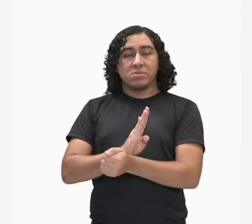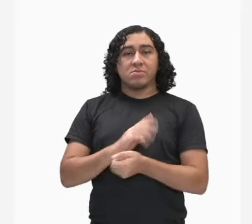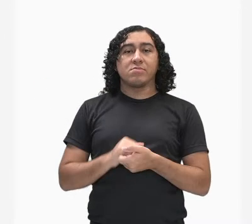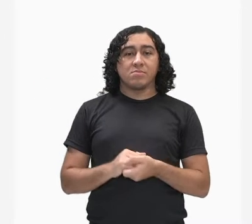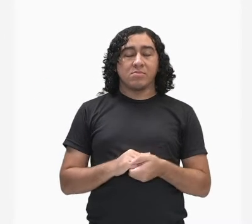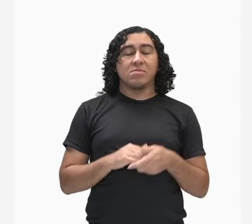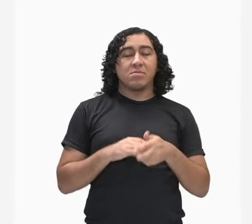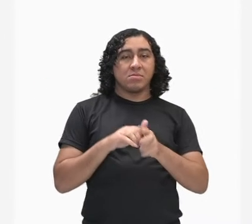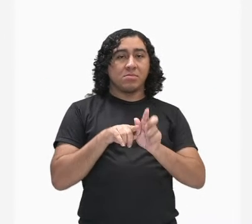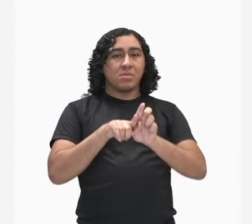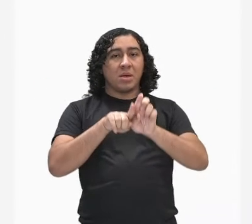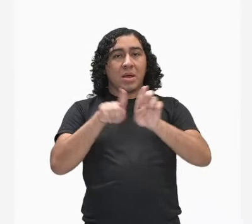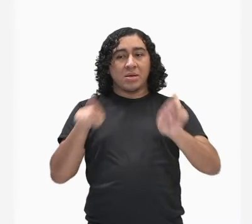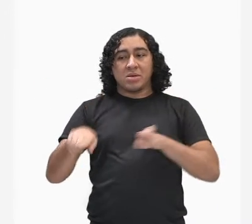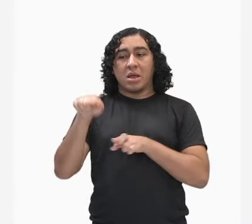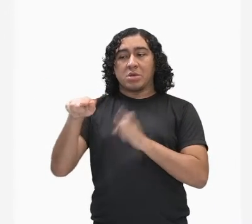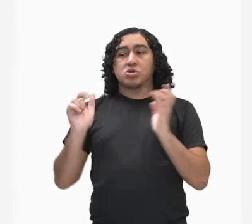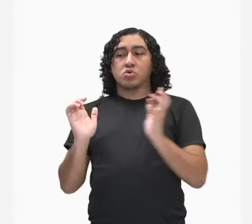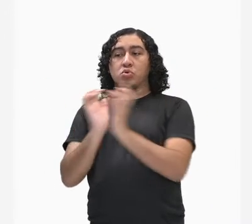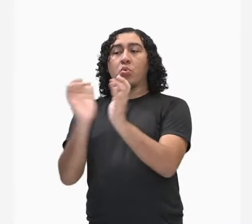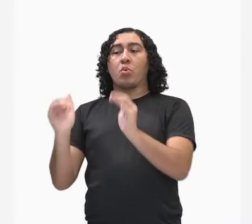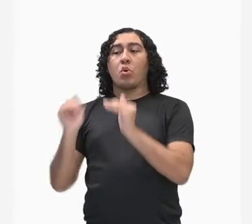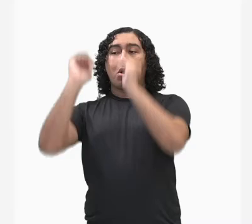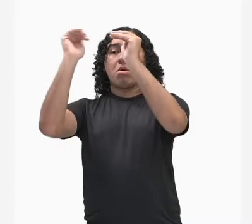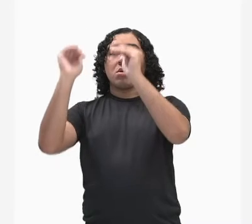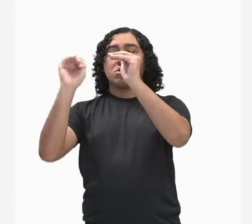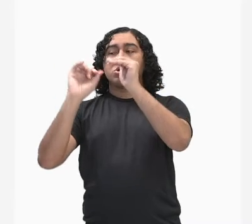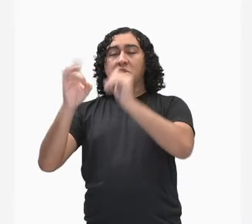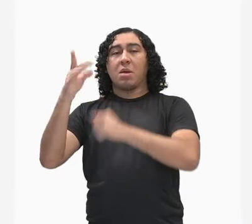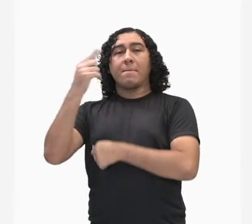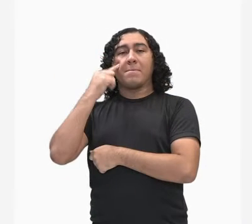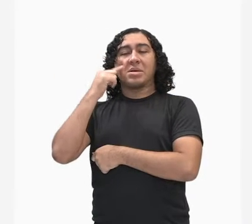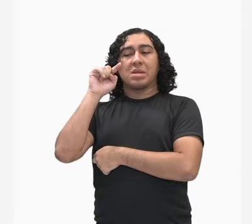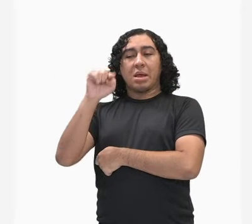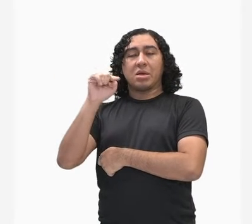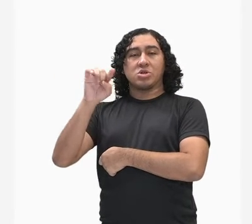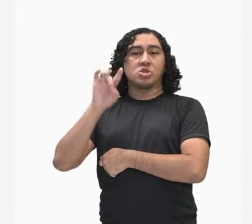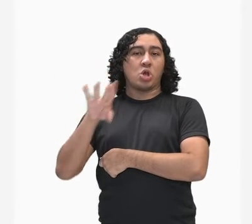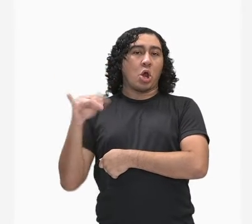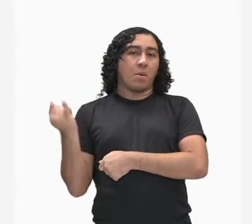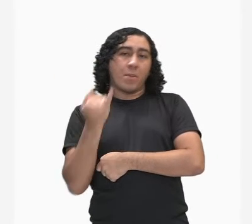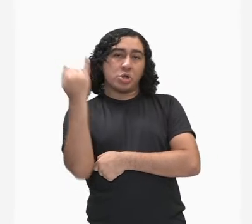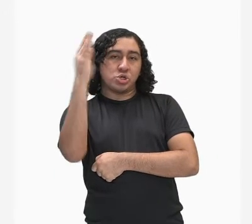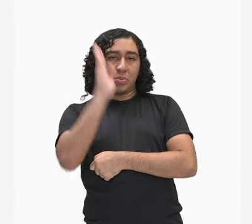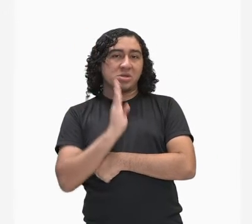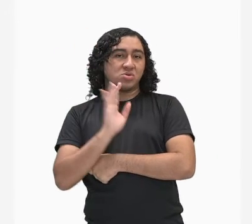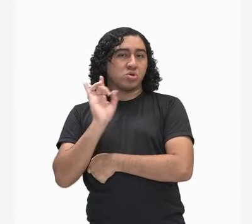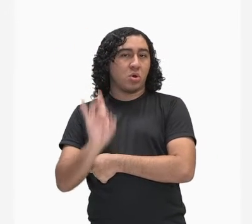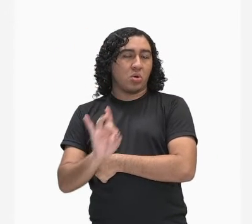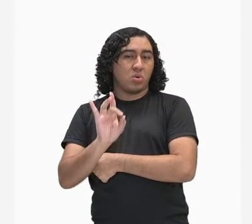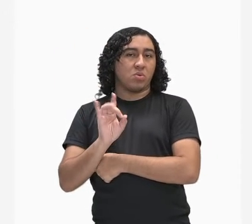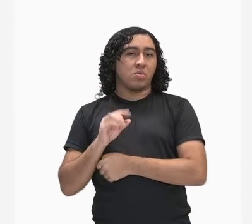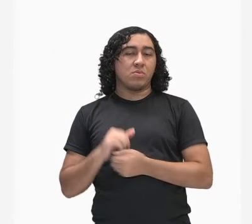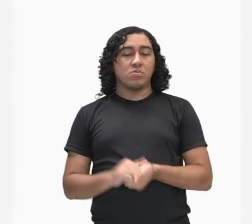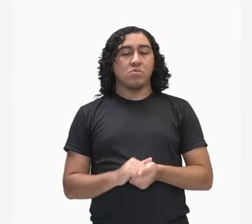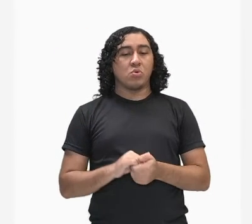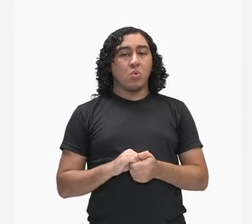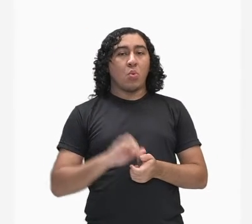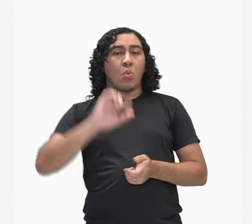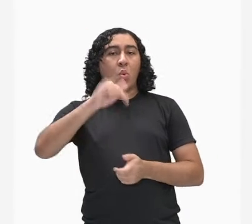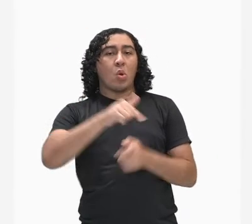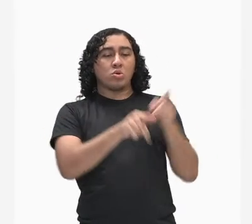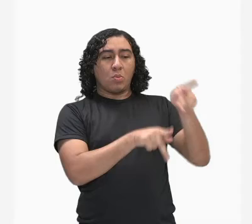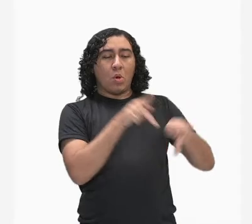gente, ela achava que só eles eram Brasil, né? Só eles eram brasileiros. Os outros estavam